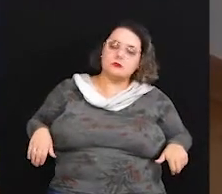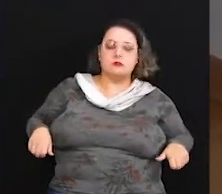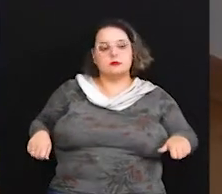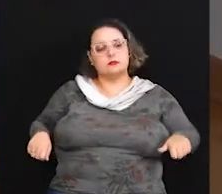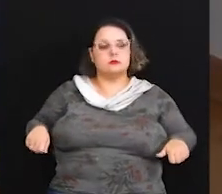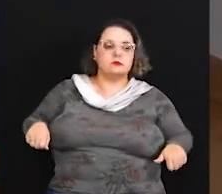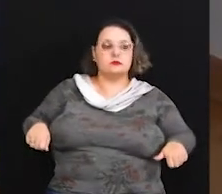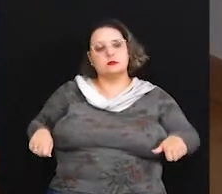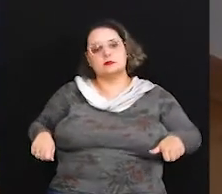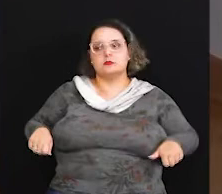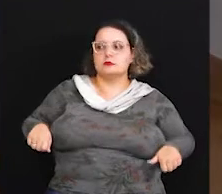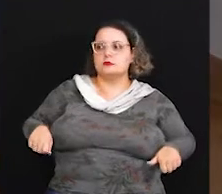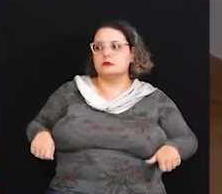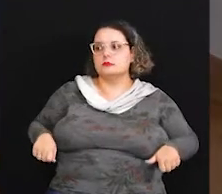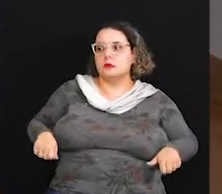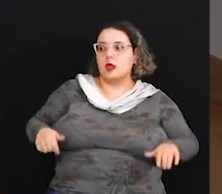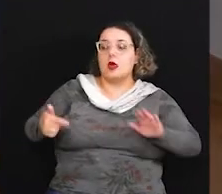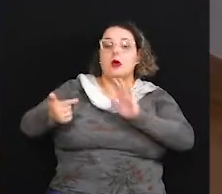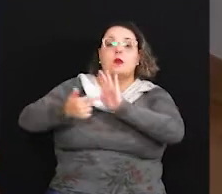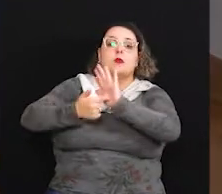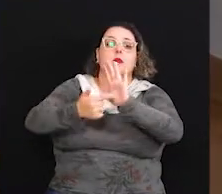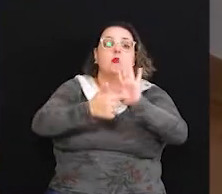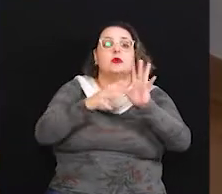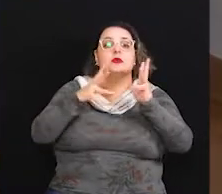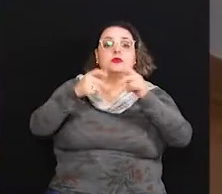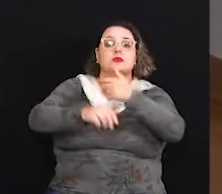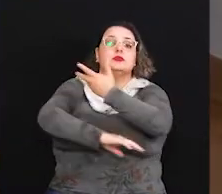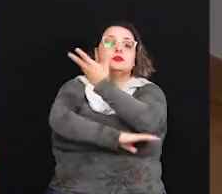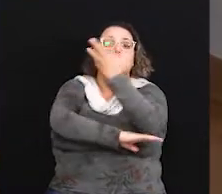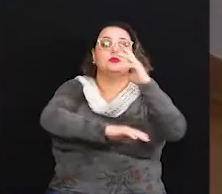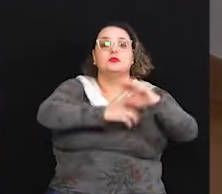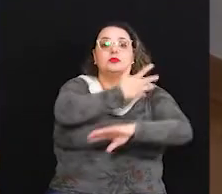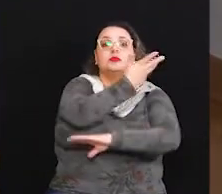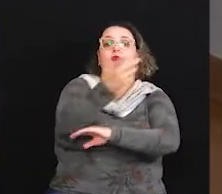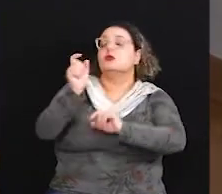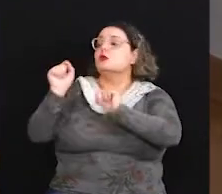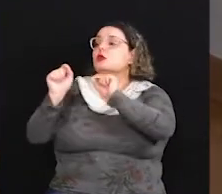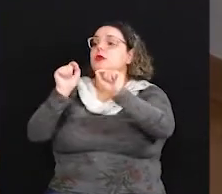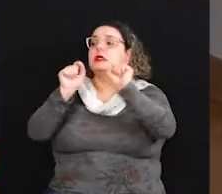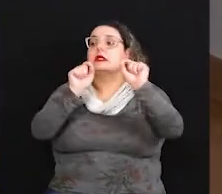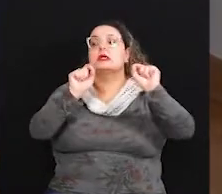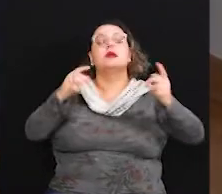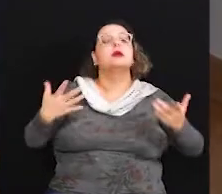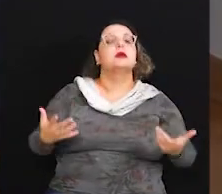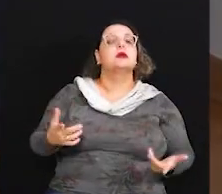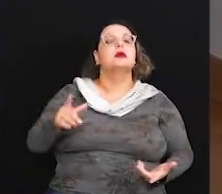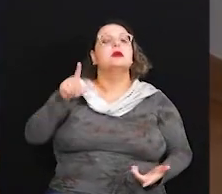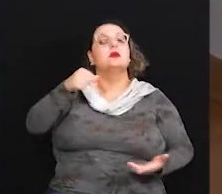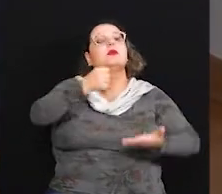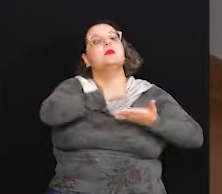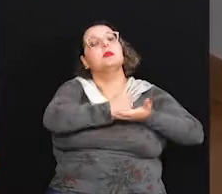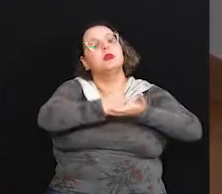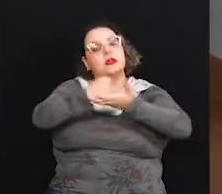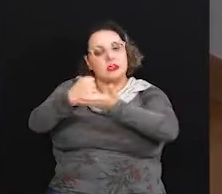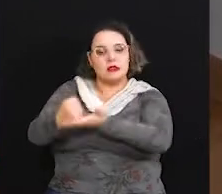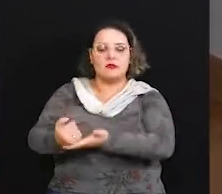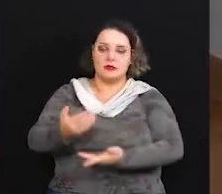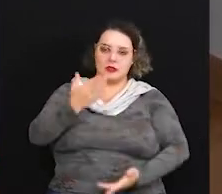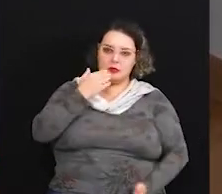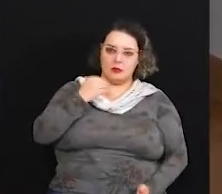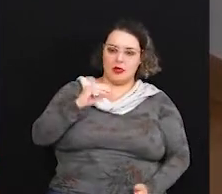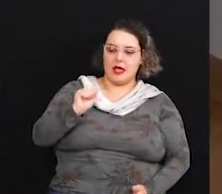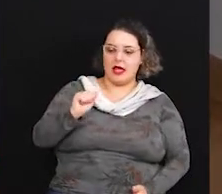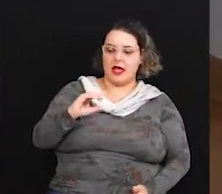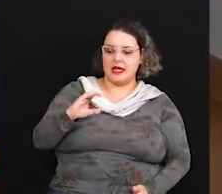andando. Aí eles me chamaram, mostraram todas as árvores, me falaram a árvore do que era. Depois me levaram para comer